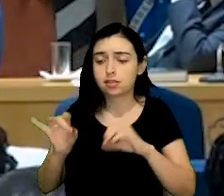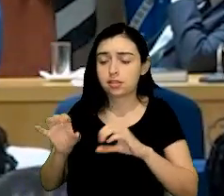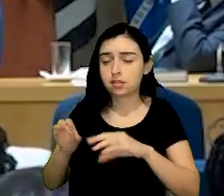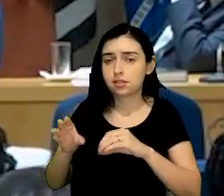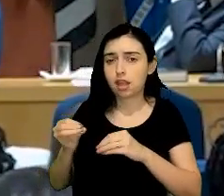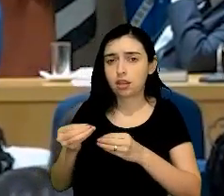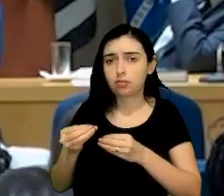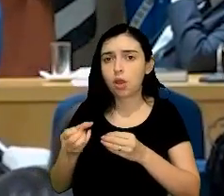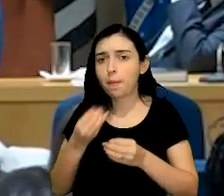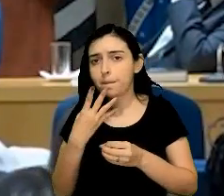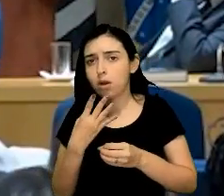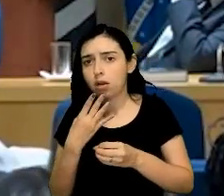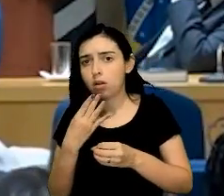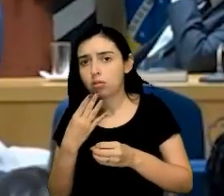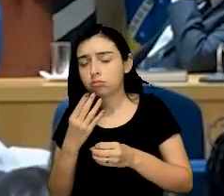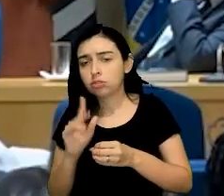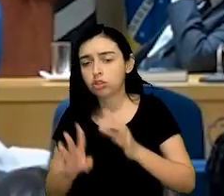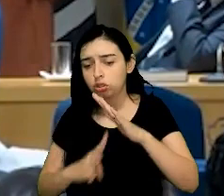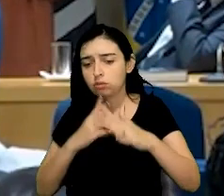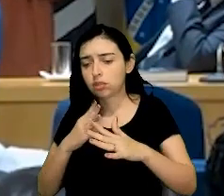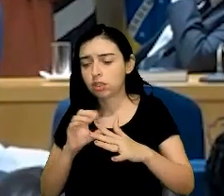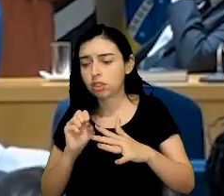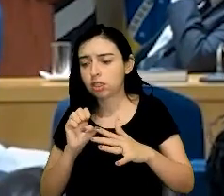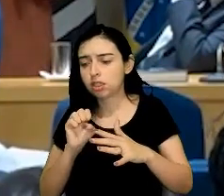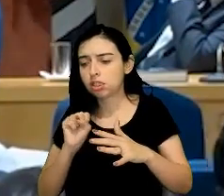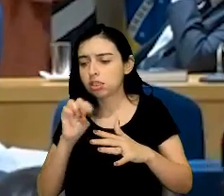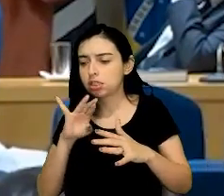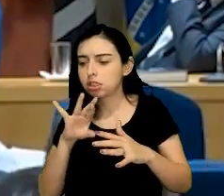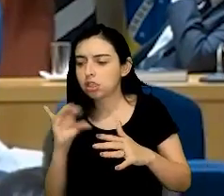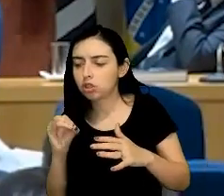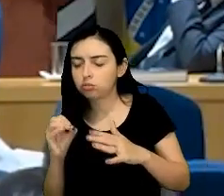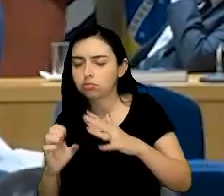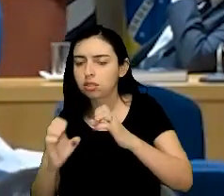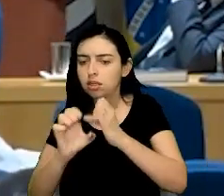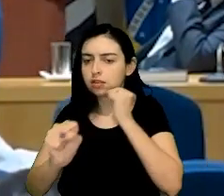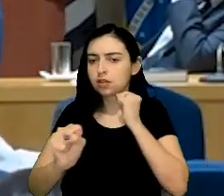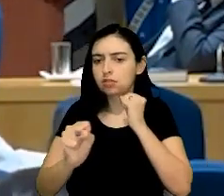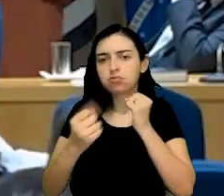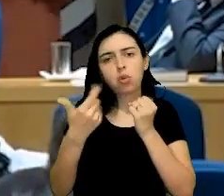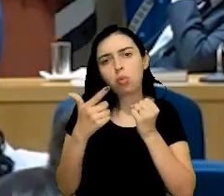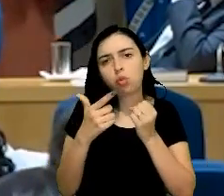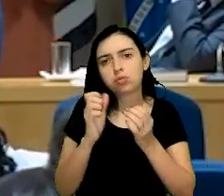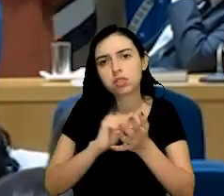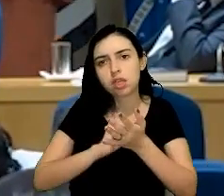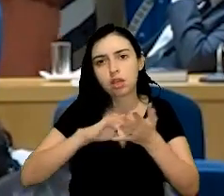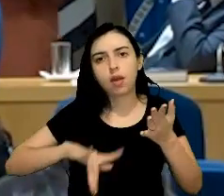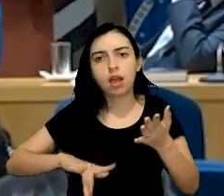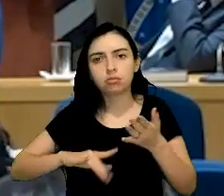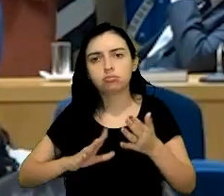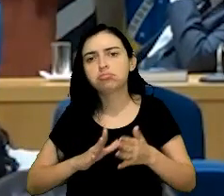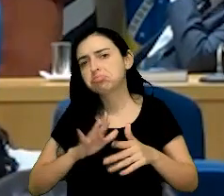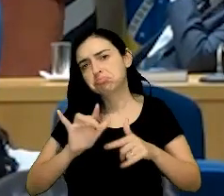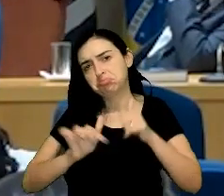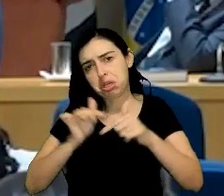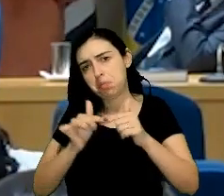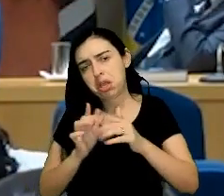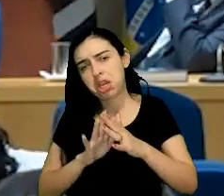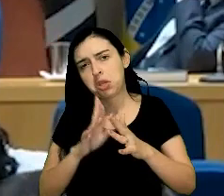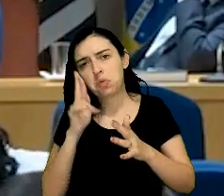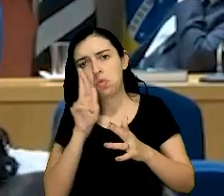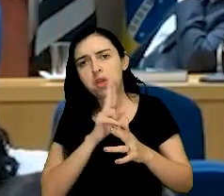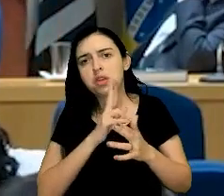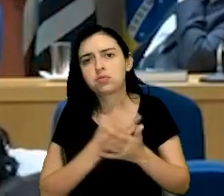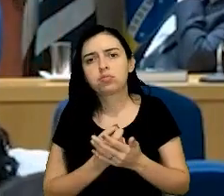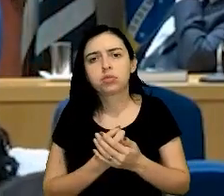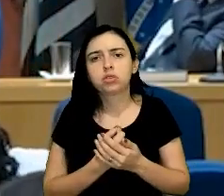sírio engenheiro, não consegue revalidar o diploma, então você abre um restaurante. Comida síria todo mundo quer. Agora,